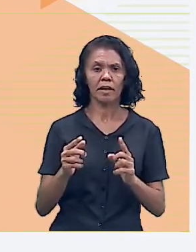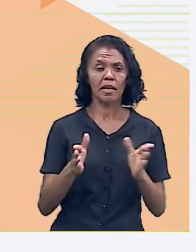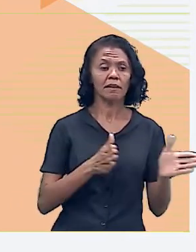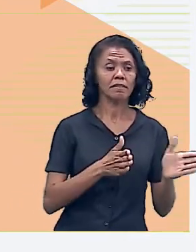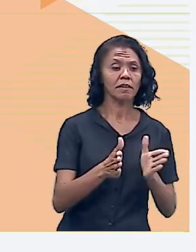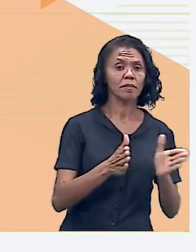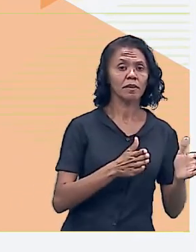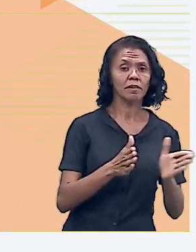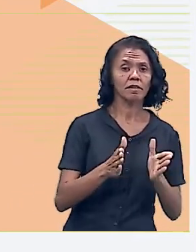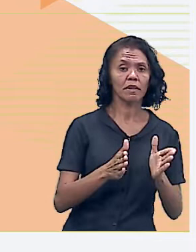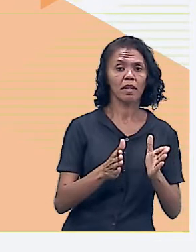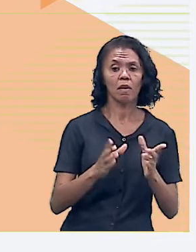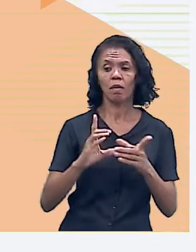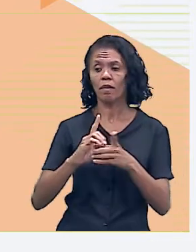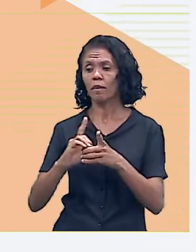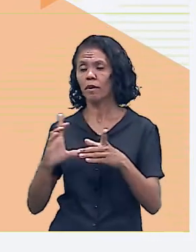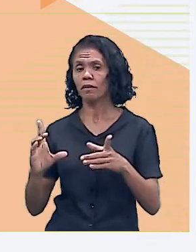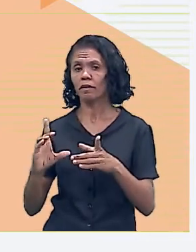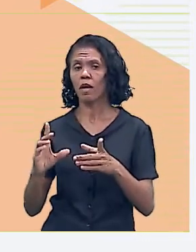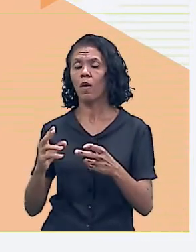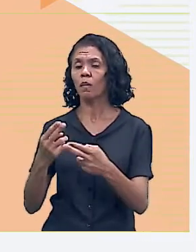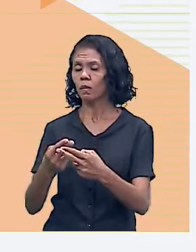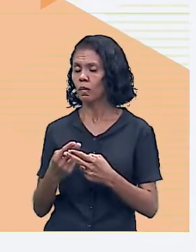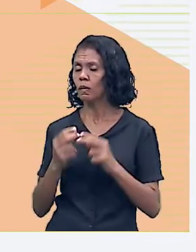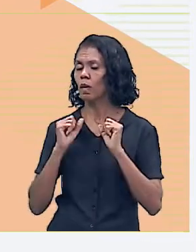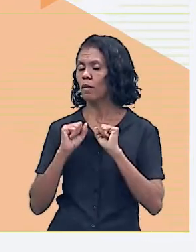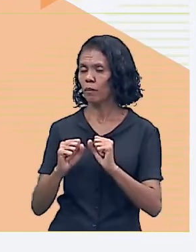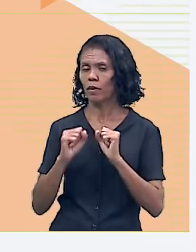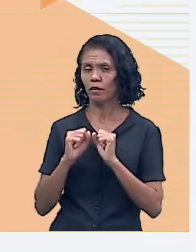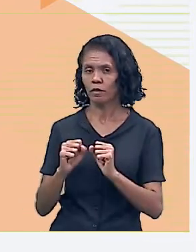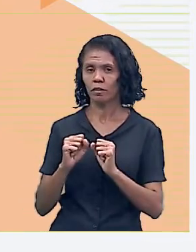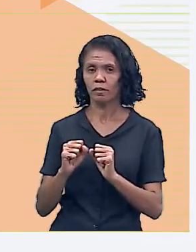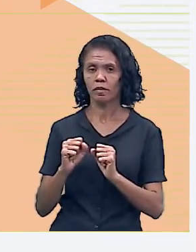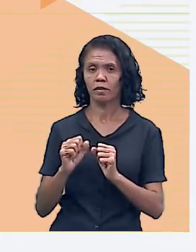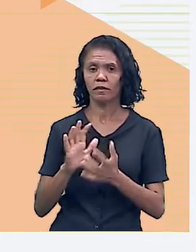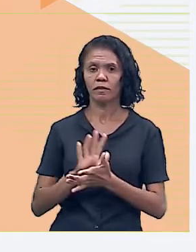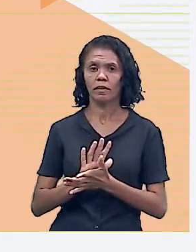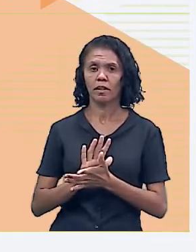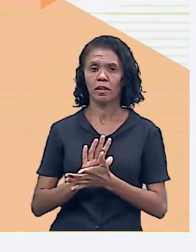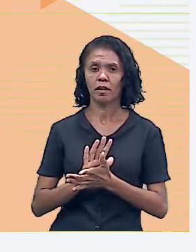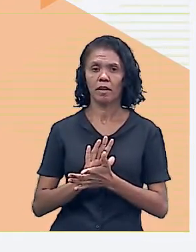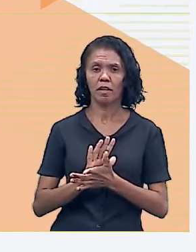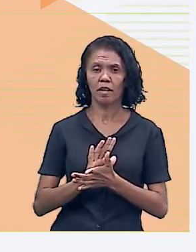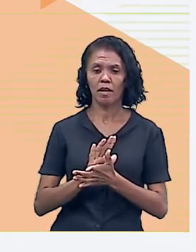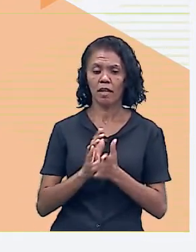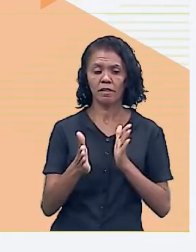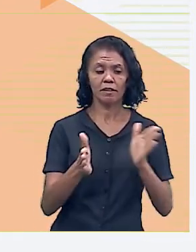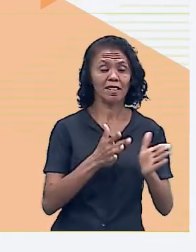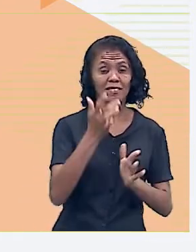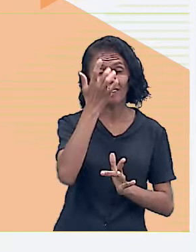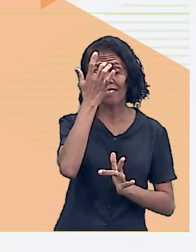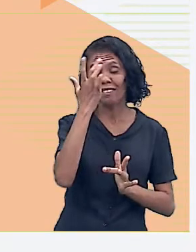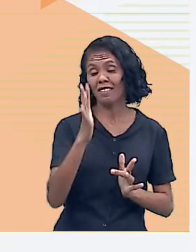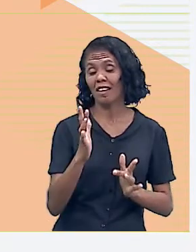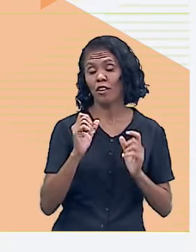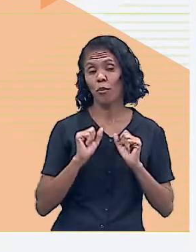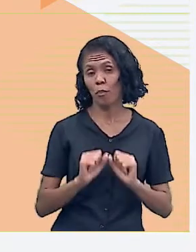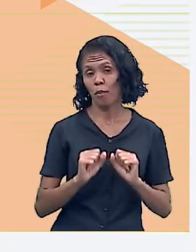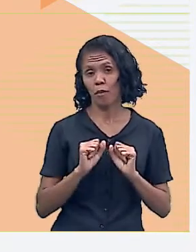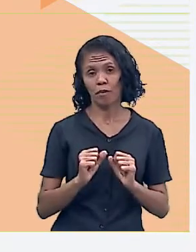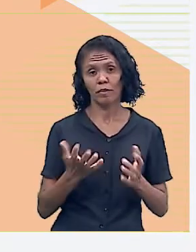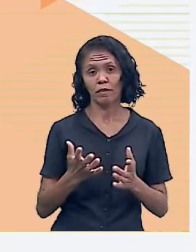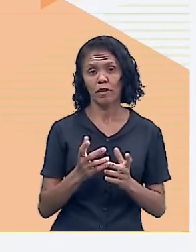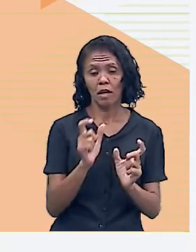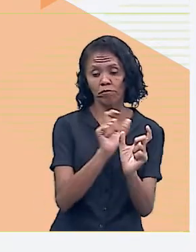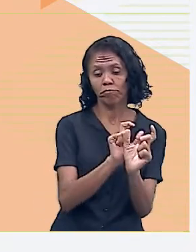sensibilização comum certo pode utilizar isso facilitação do acesso você pode utilizar esses termos como carga